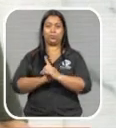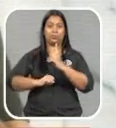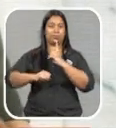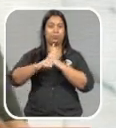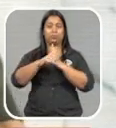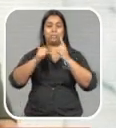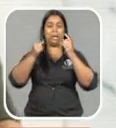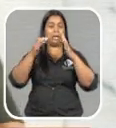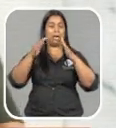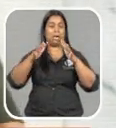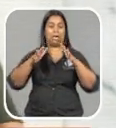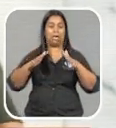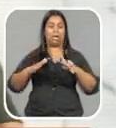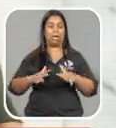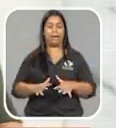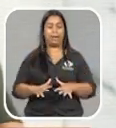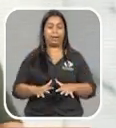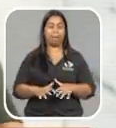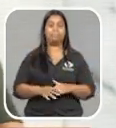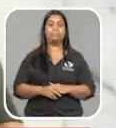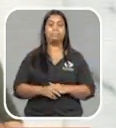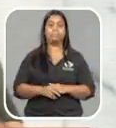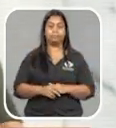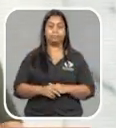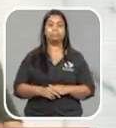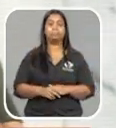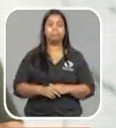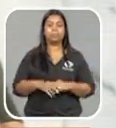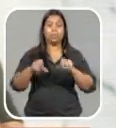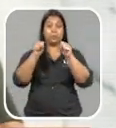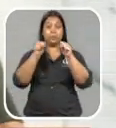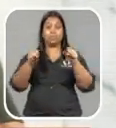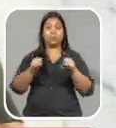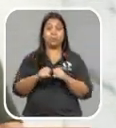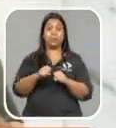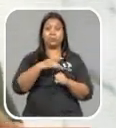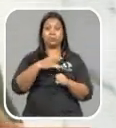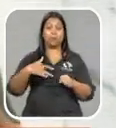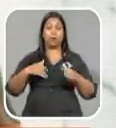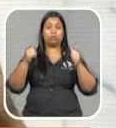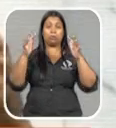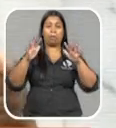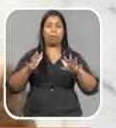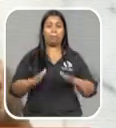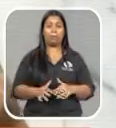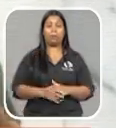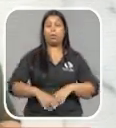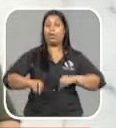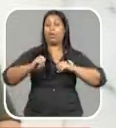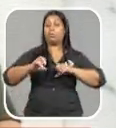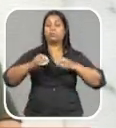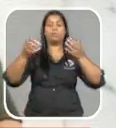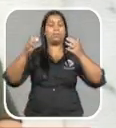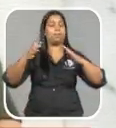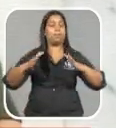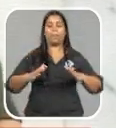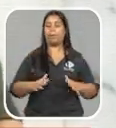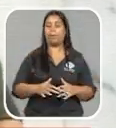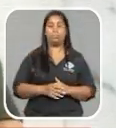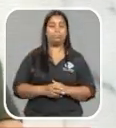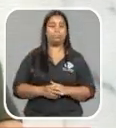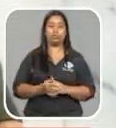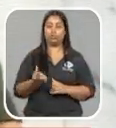desmantelada, com o sistema de saúde desmantelado, com o sistema educacional desmantelado, com boicote de repasse de verbas agora.